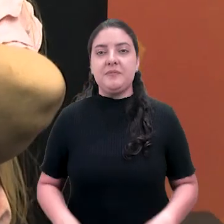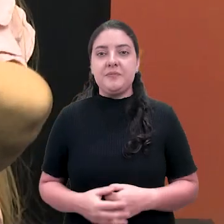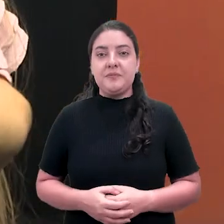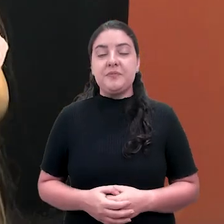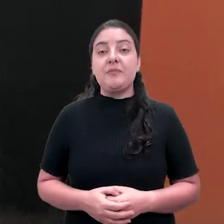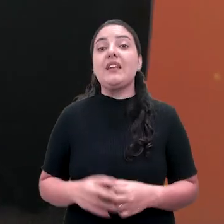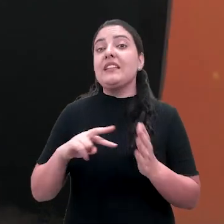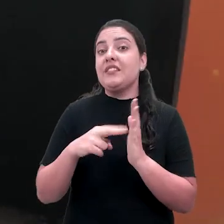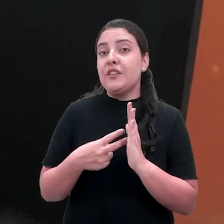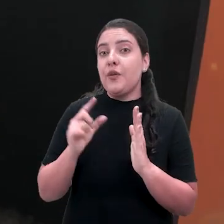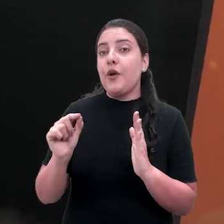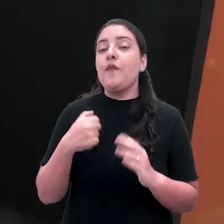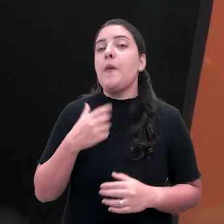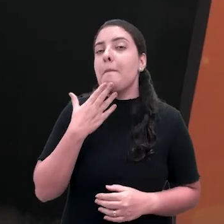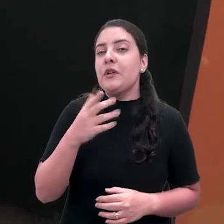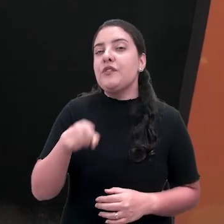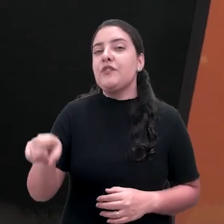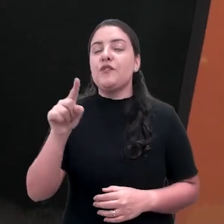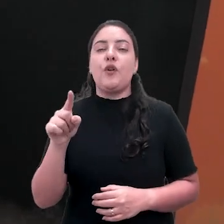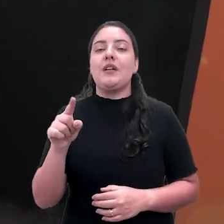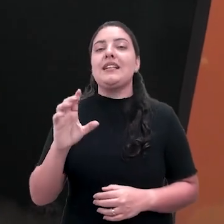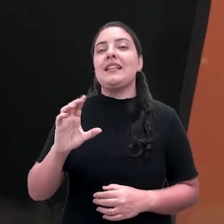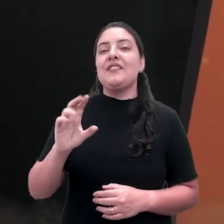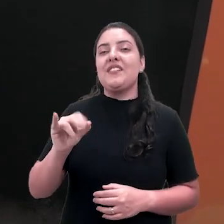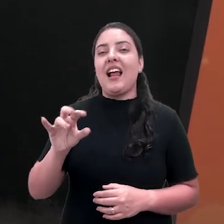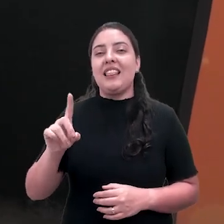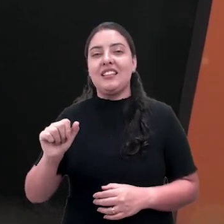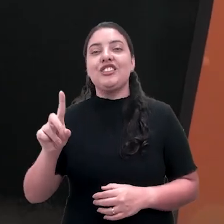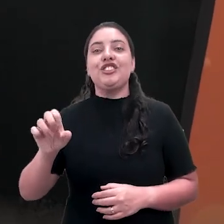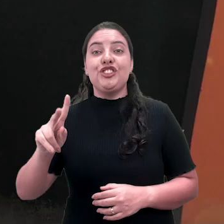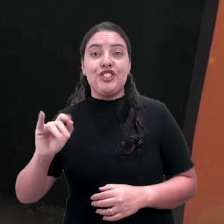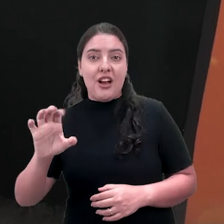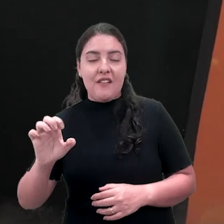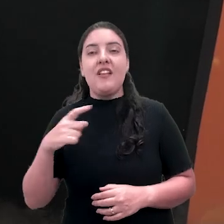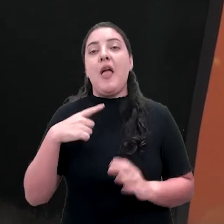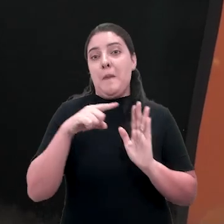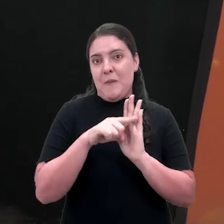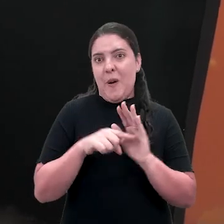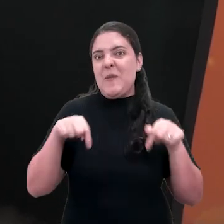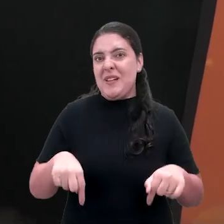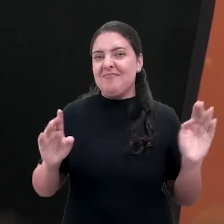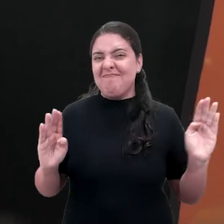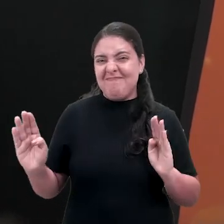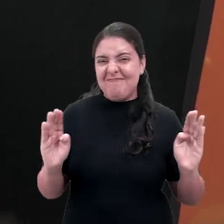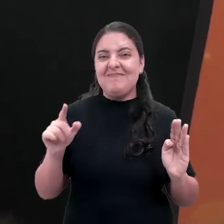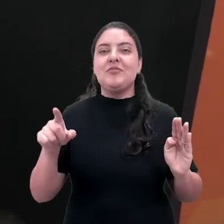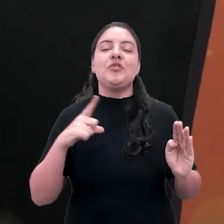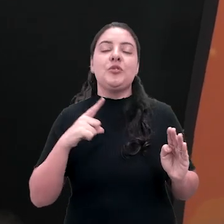É o seguinte, eu pedi pra você segurar sua virada de chave, porque realmente é um quadro do nosso programa, que eu queria que